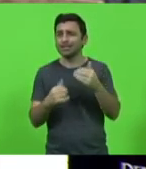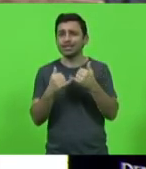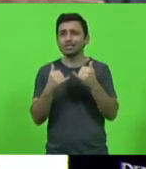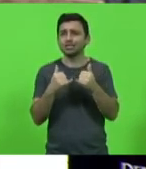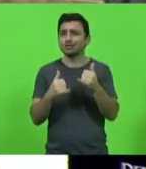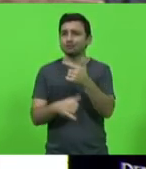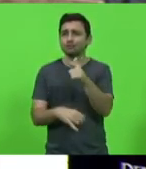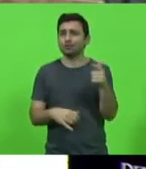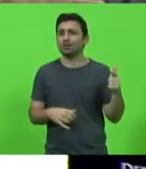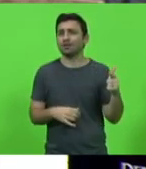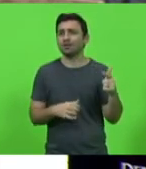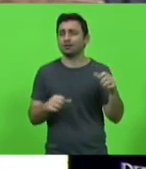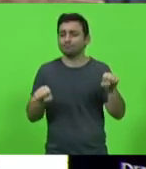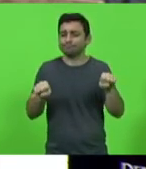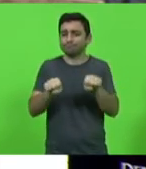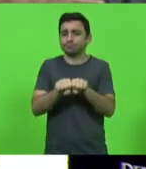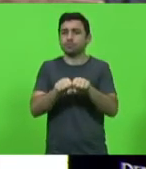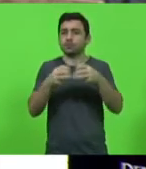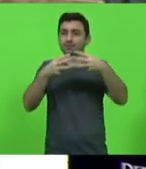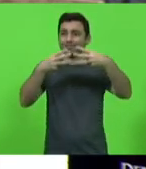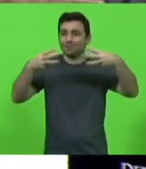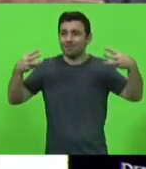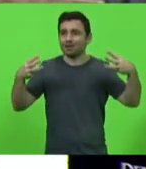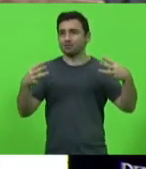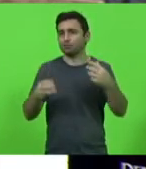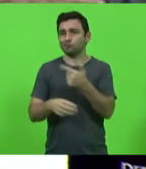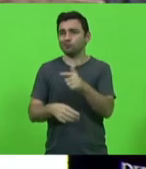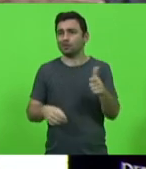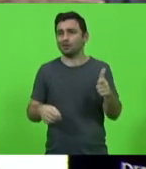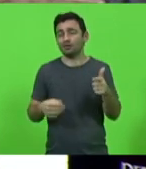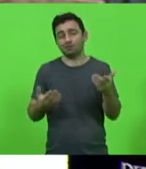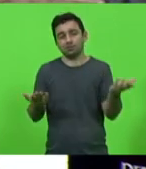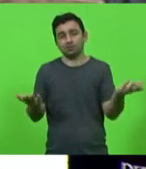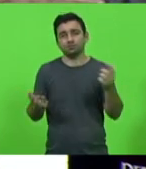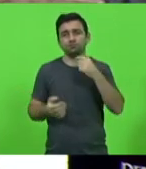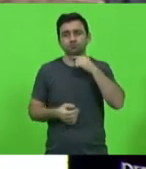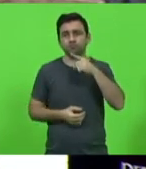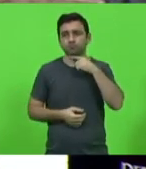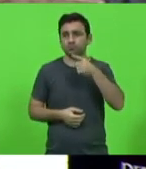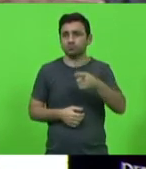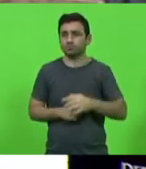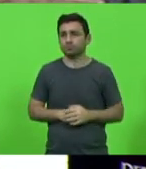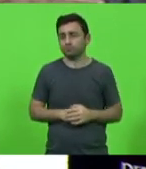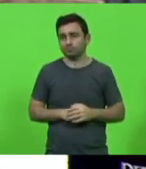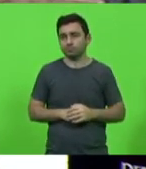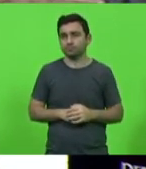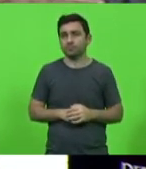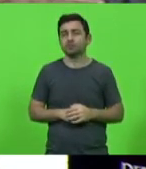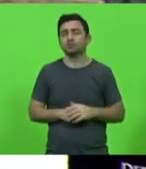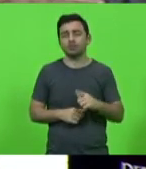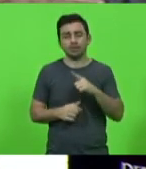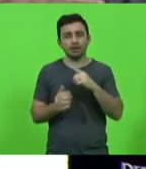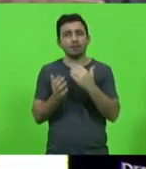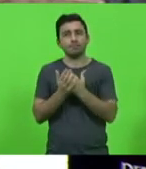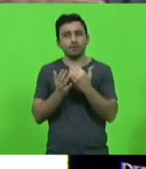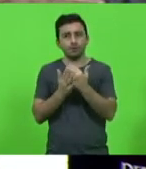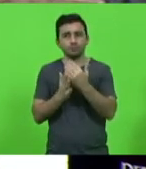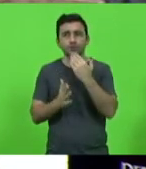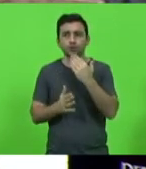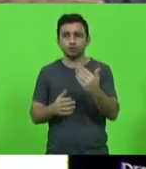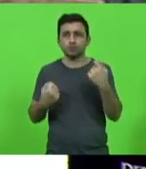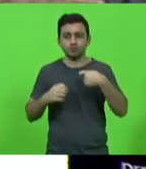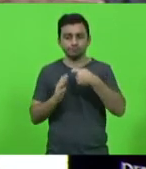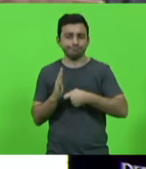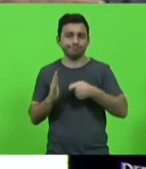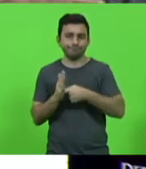energia elétrica trifásica, né? Não tem como investir. Então, é uma demanda muito grande que realmente nós precisamos cobrar do governo do Estado,